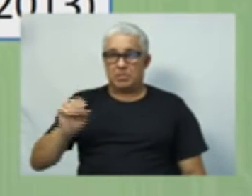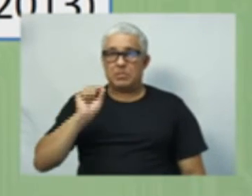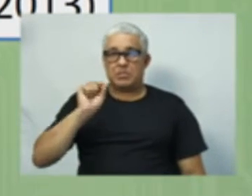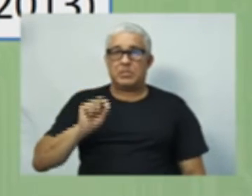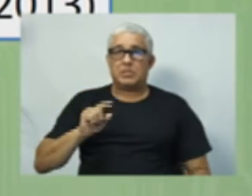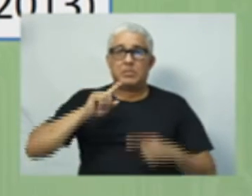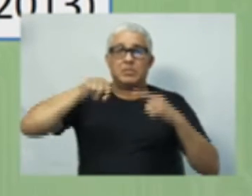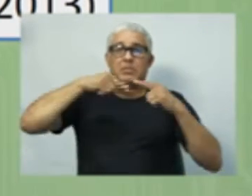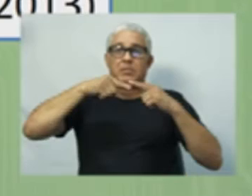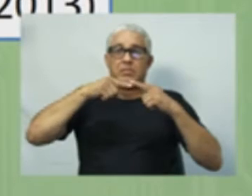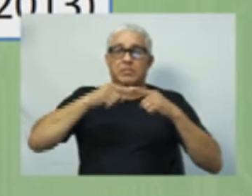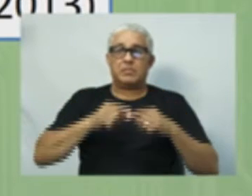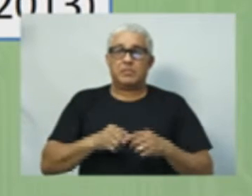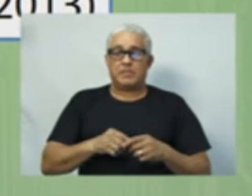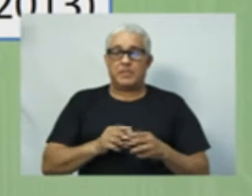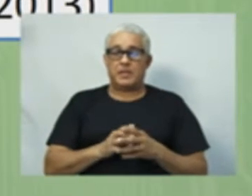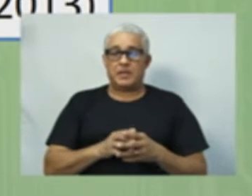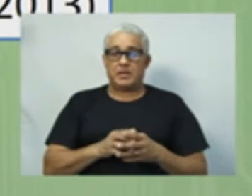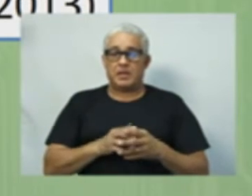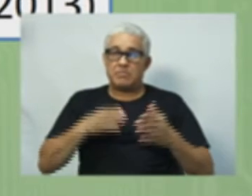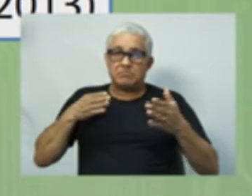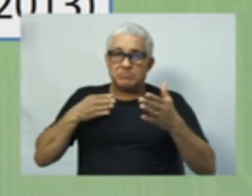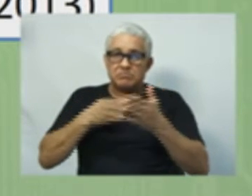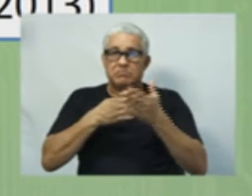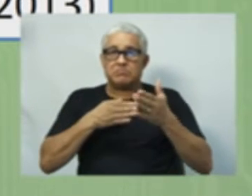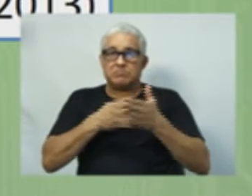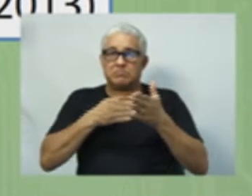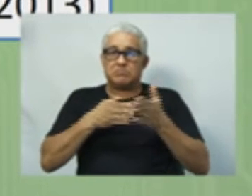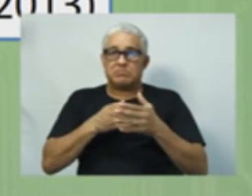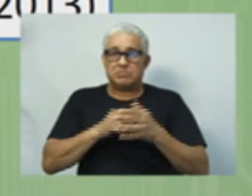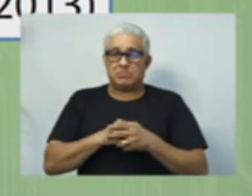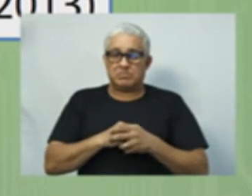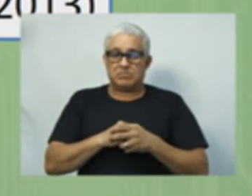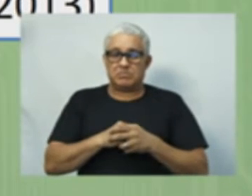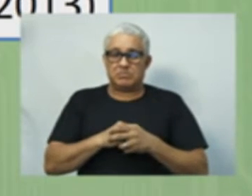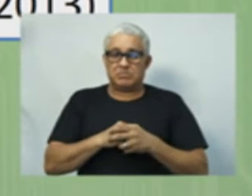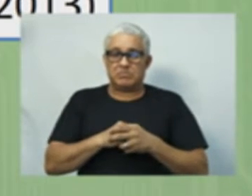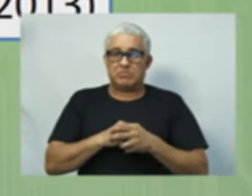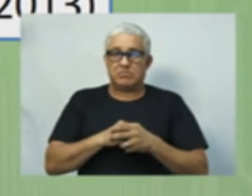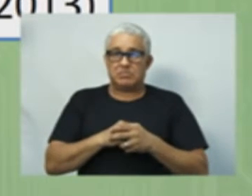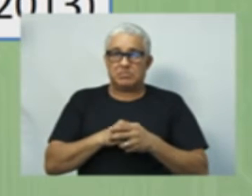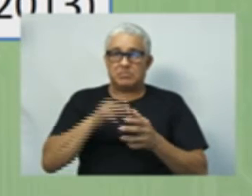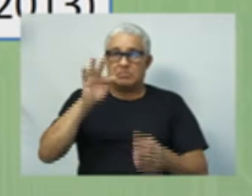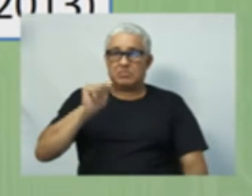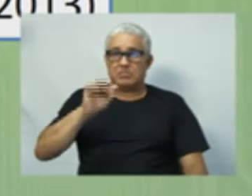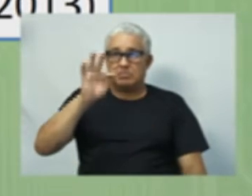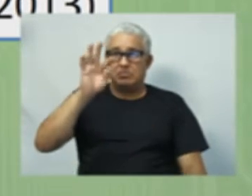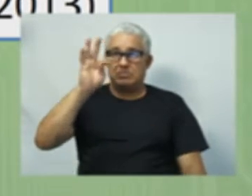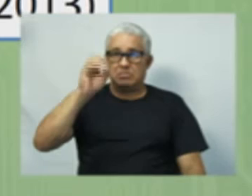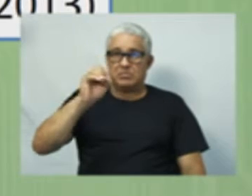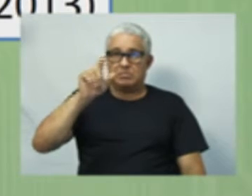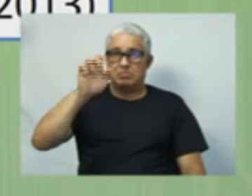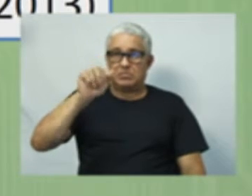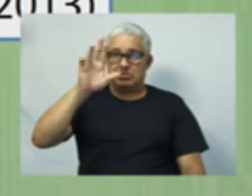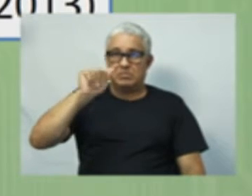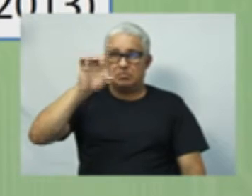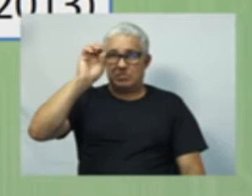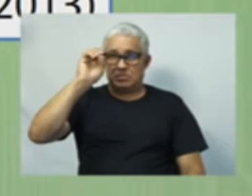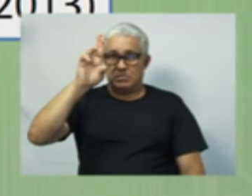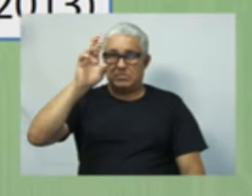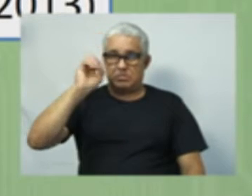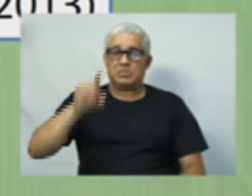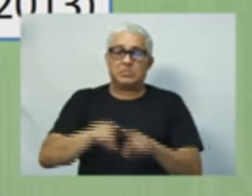tem o objetivo de impedir a ocorrência de um determinado fato gerador por exclusão do contribuinte ou somente